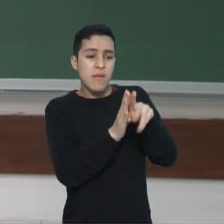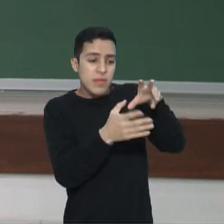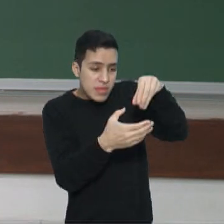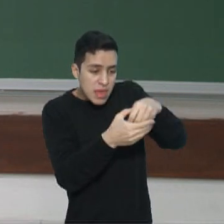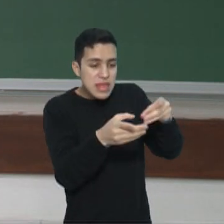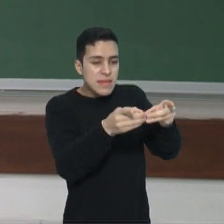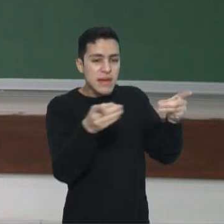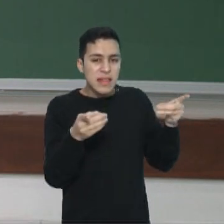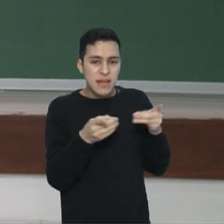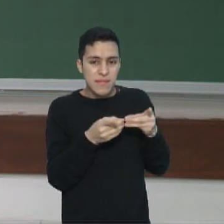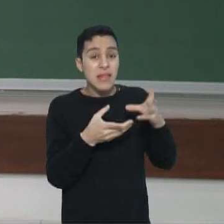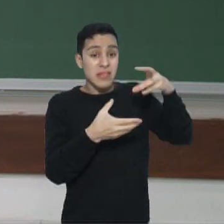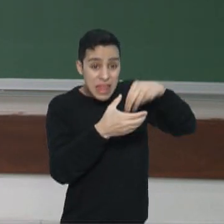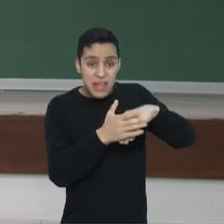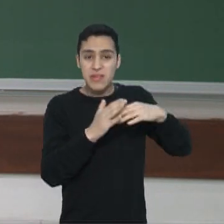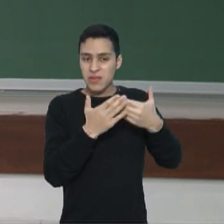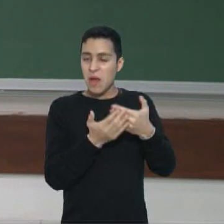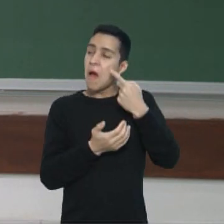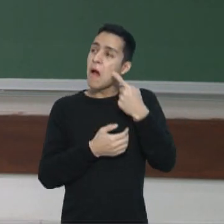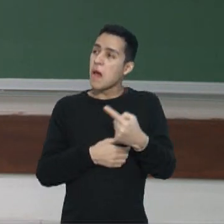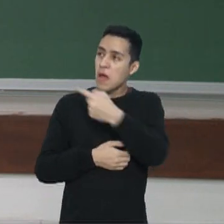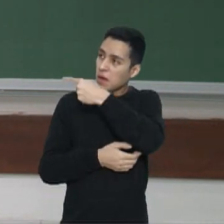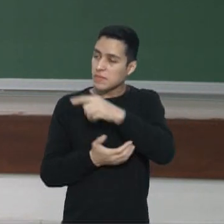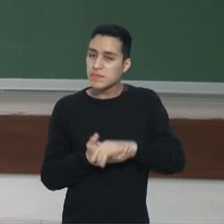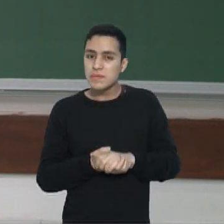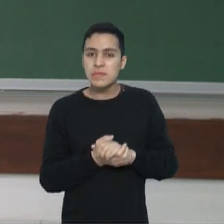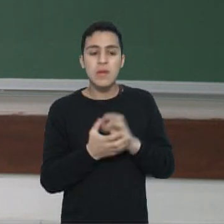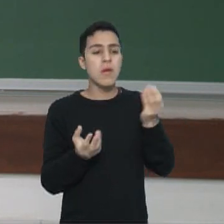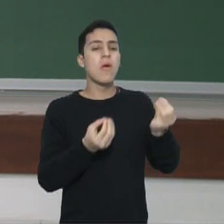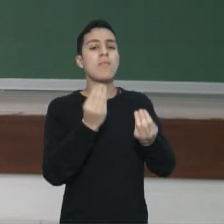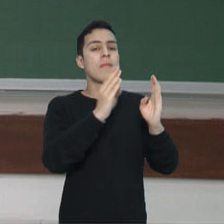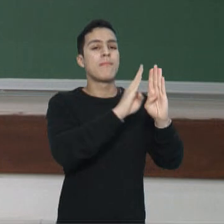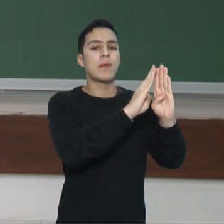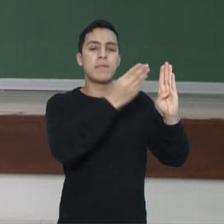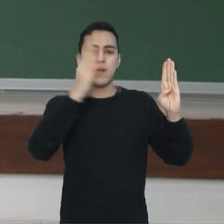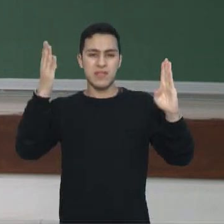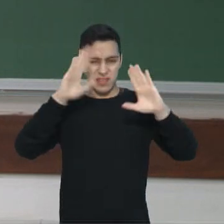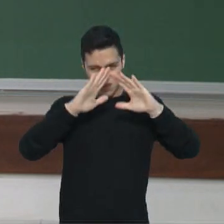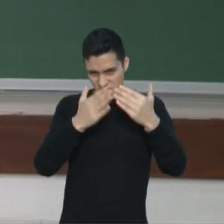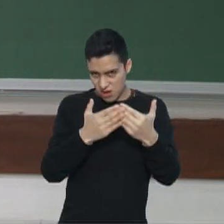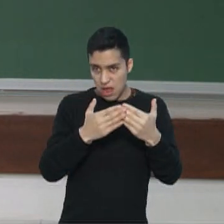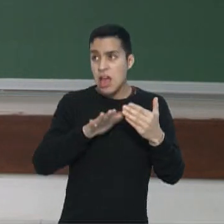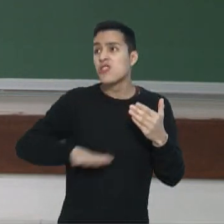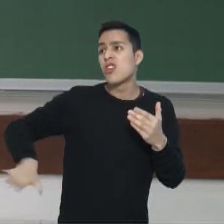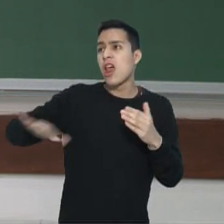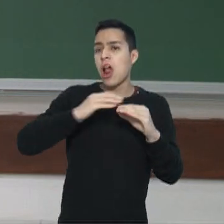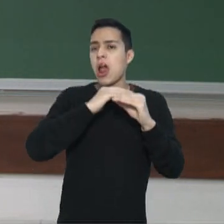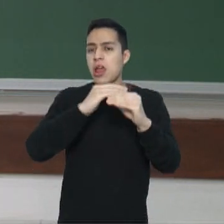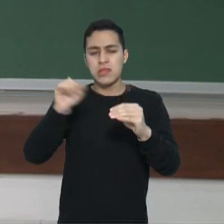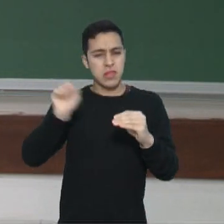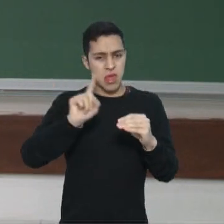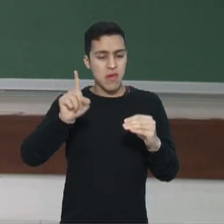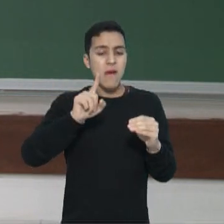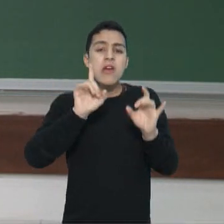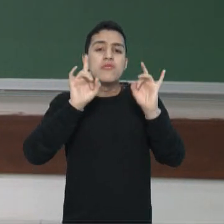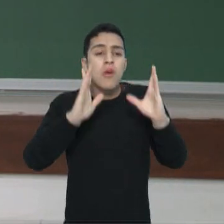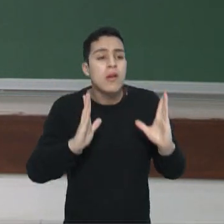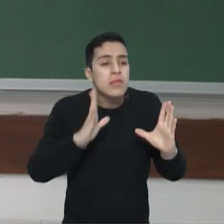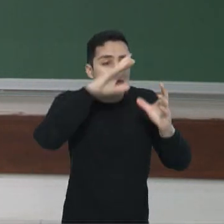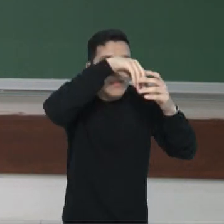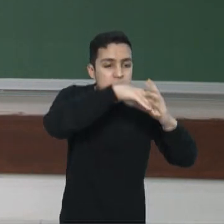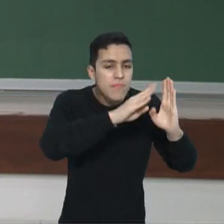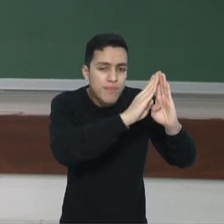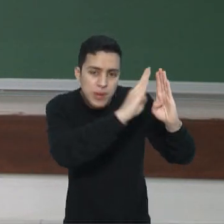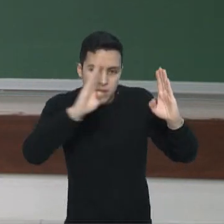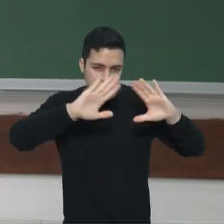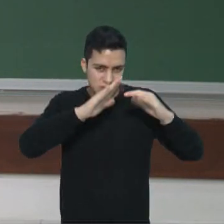desse colégio. É o que nós vamos ver aqui, o regulamento de uma biblioteca escolar. Não serve para a escola inteira, mas sim para uma parte dela.